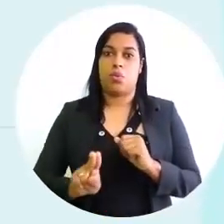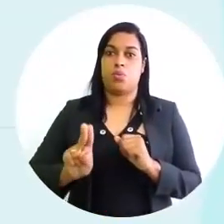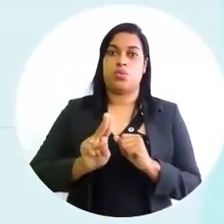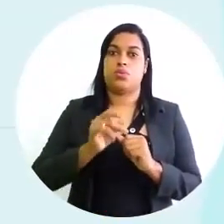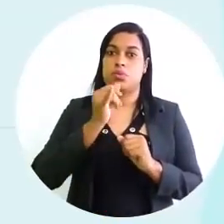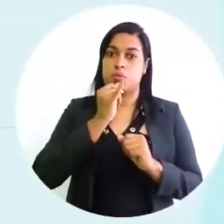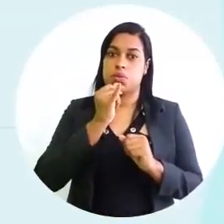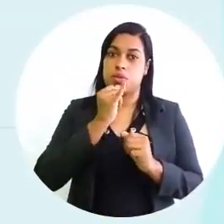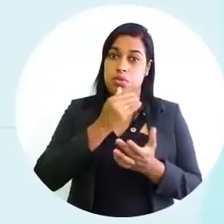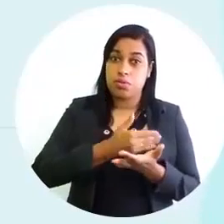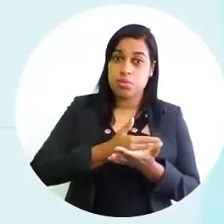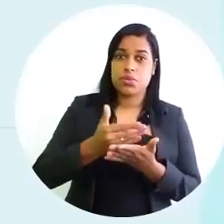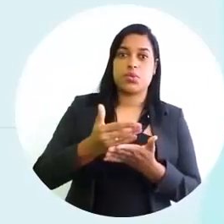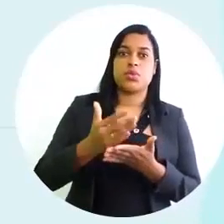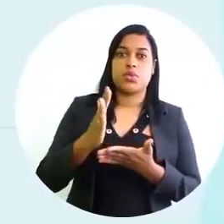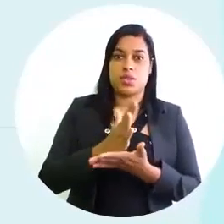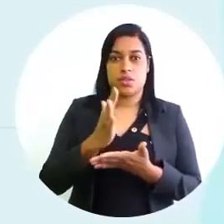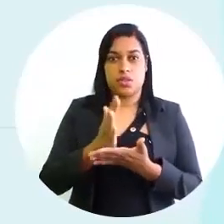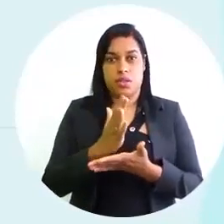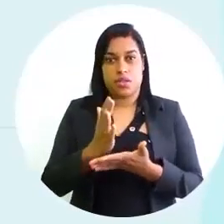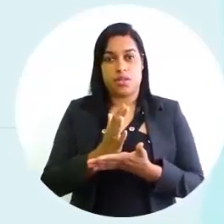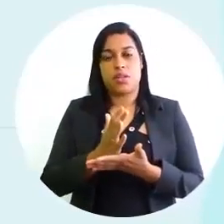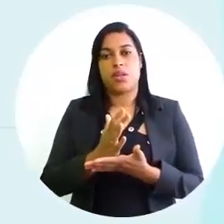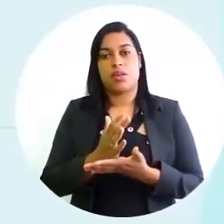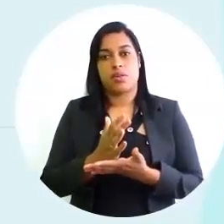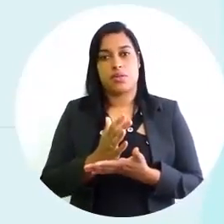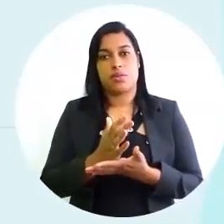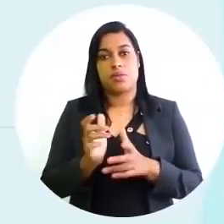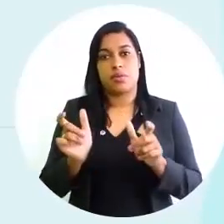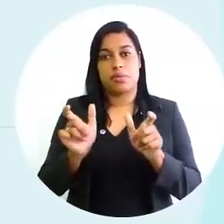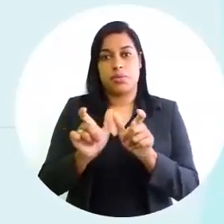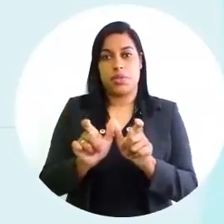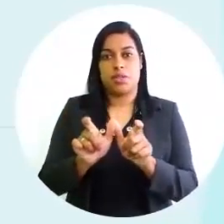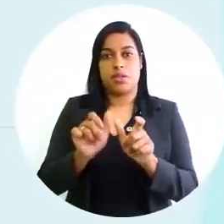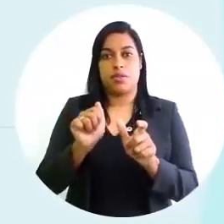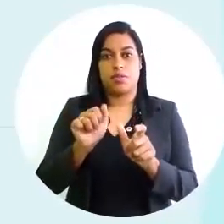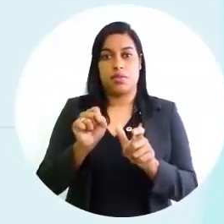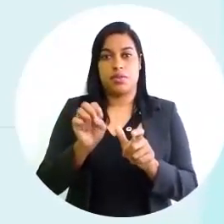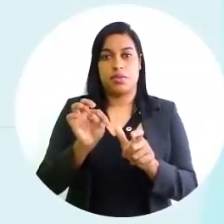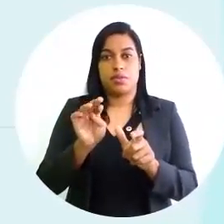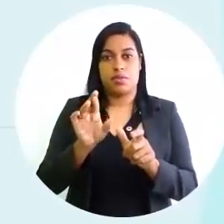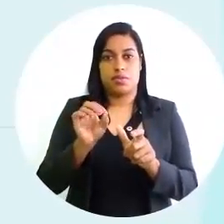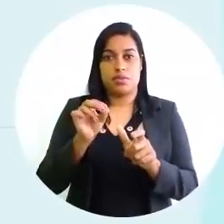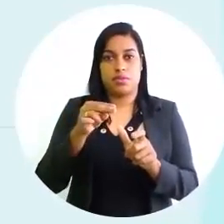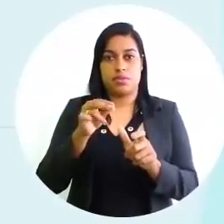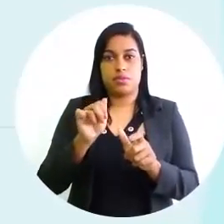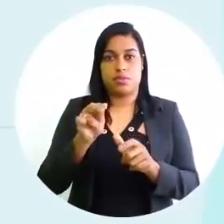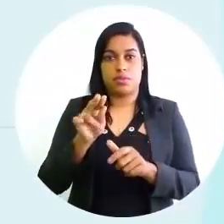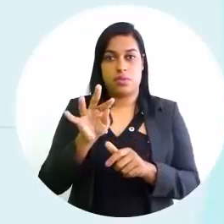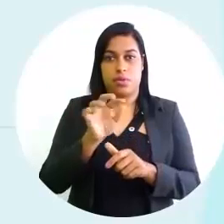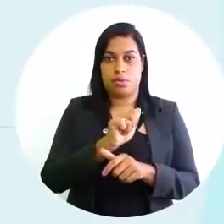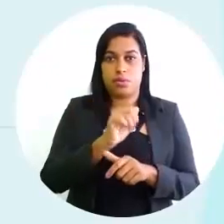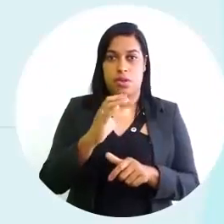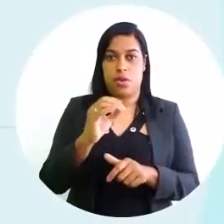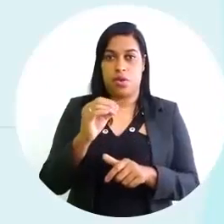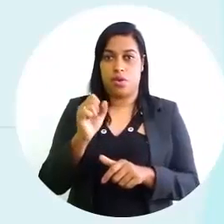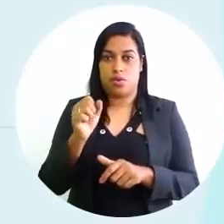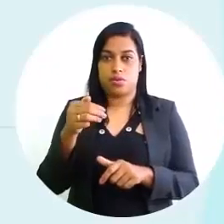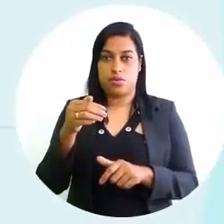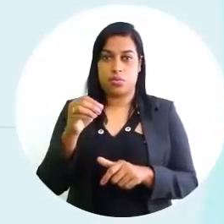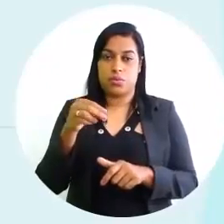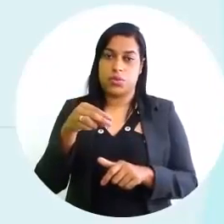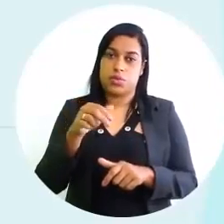exemplo, a gente coloca no início do caderno o exemplo da palavra astronauta e cosmonauta. Se eu tenho